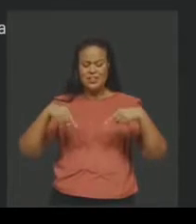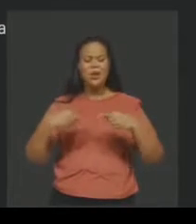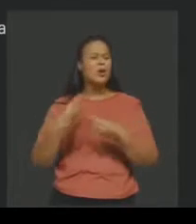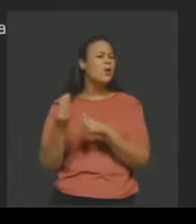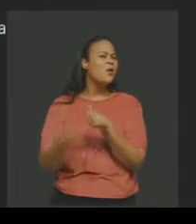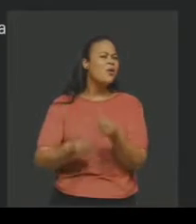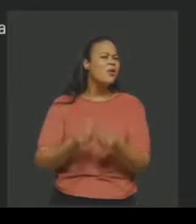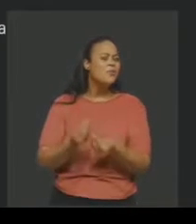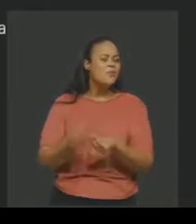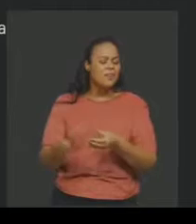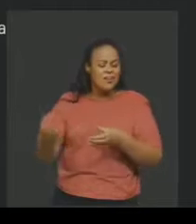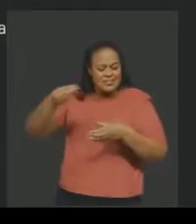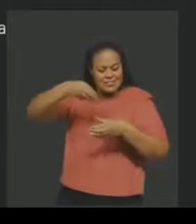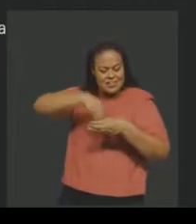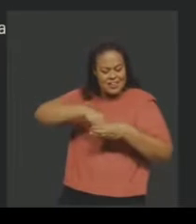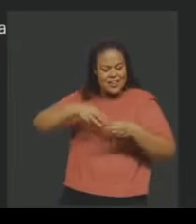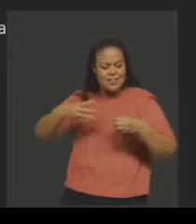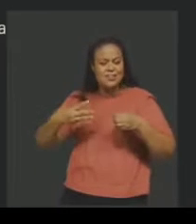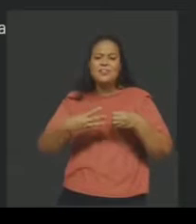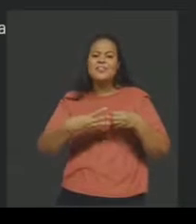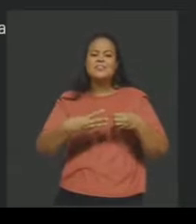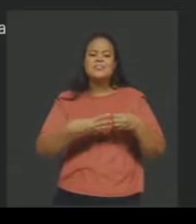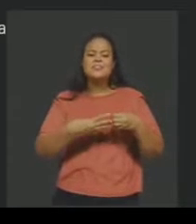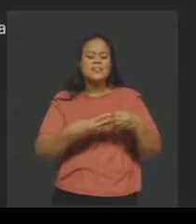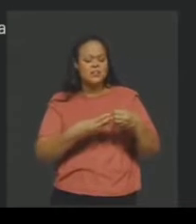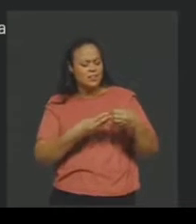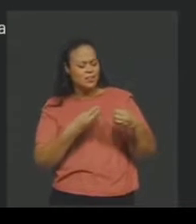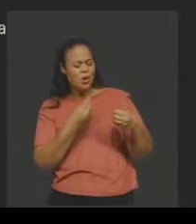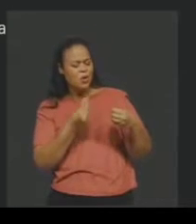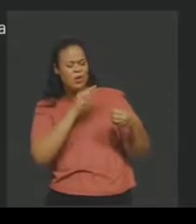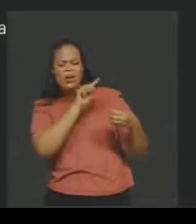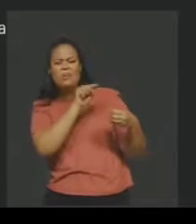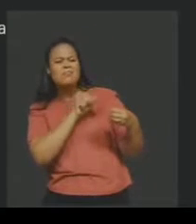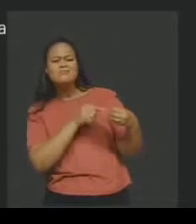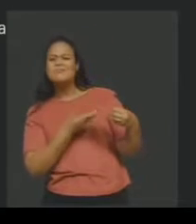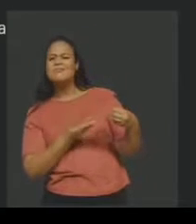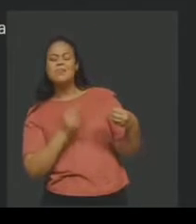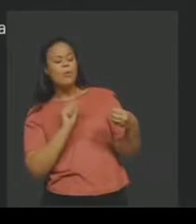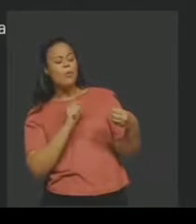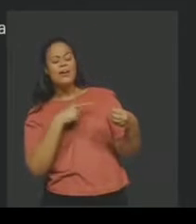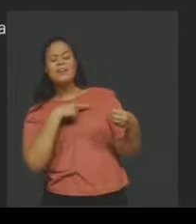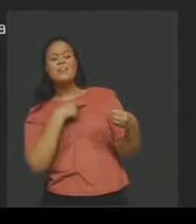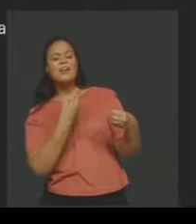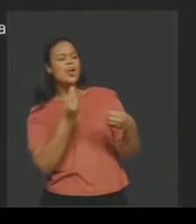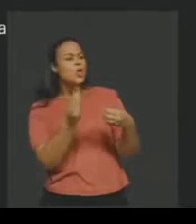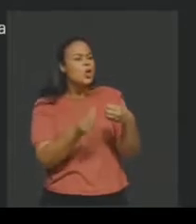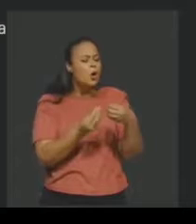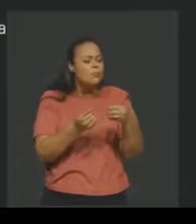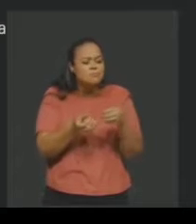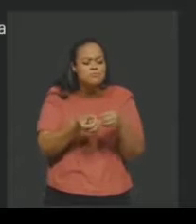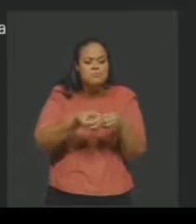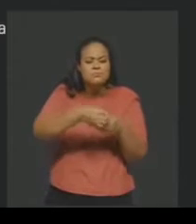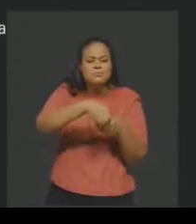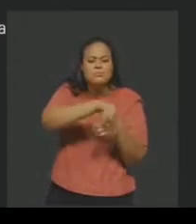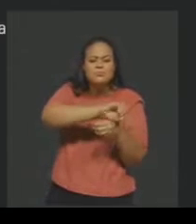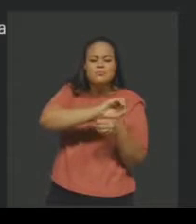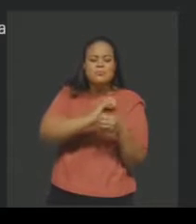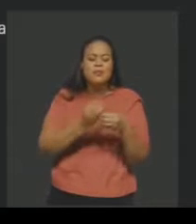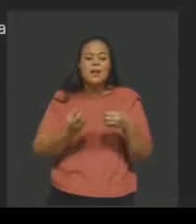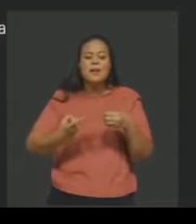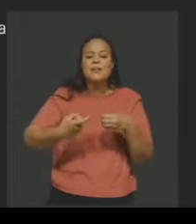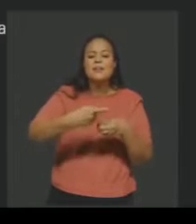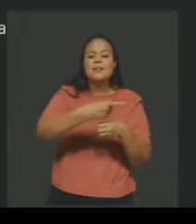que tem dentro dessa célula? Como é que é o formato dessa célula? De que é composto? Quais são as partes de uma